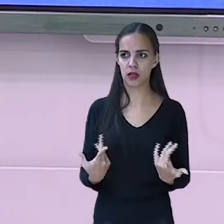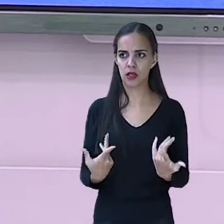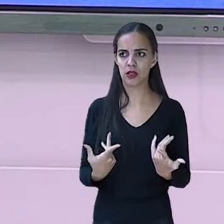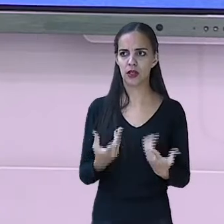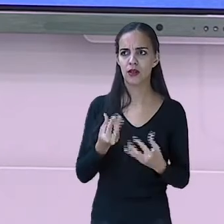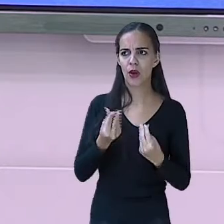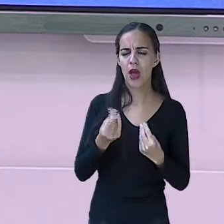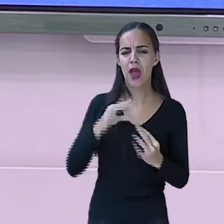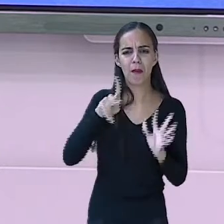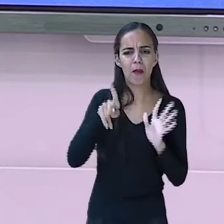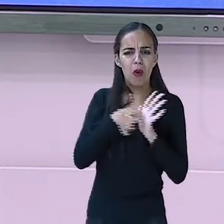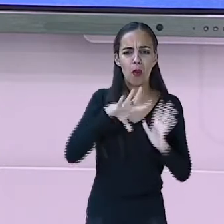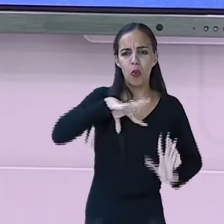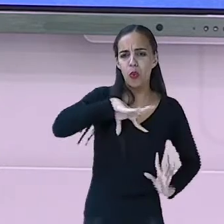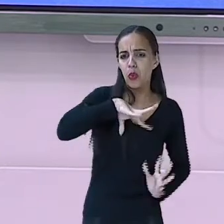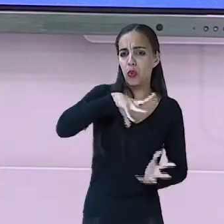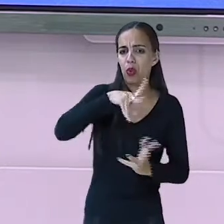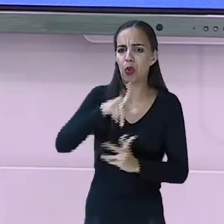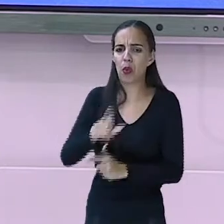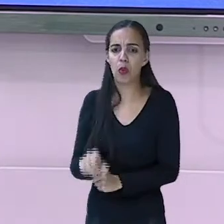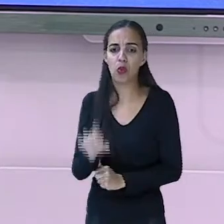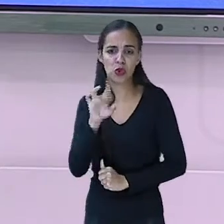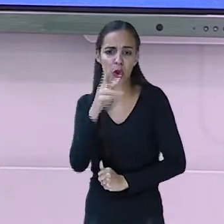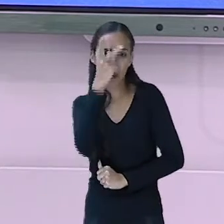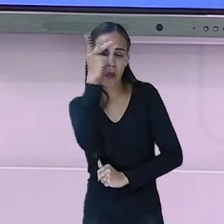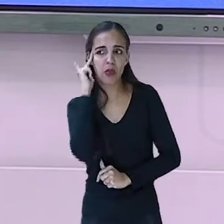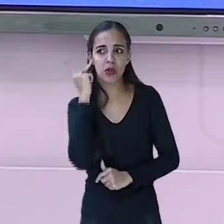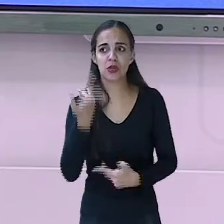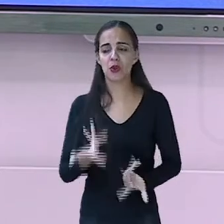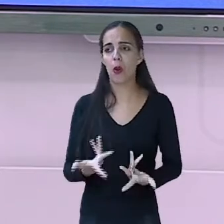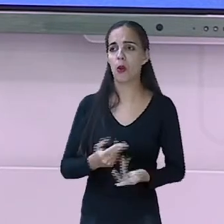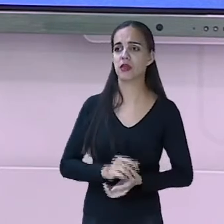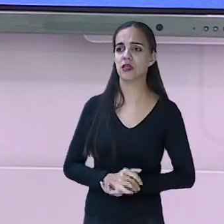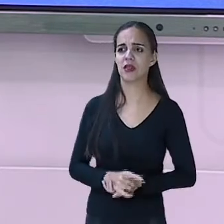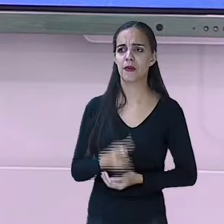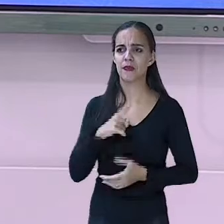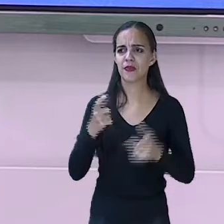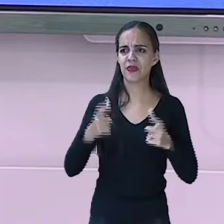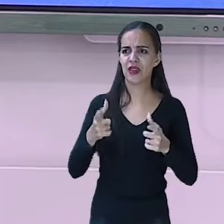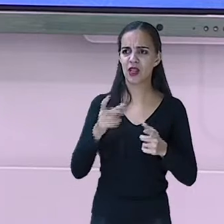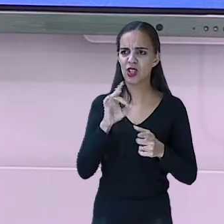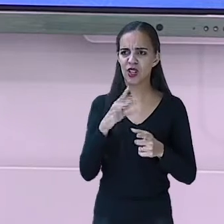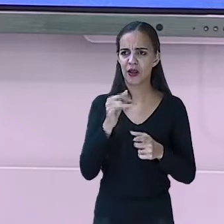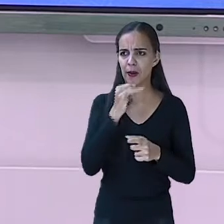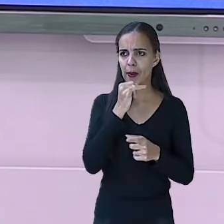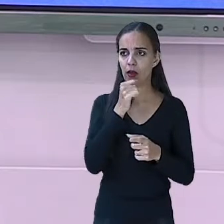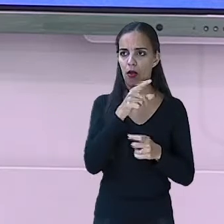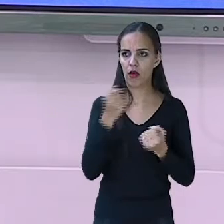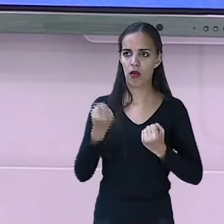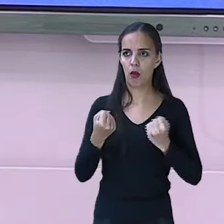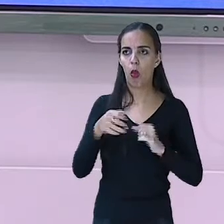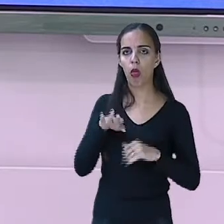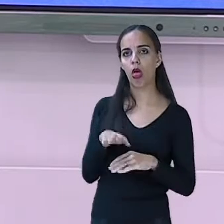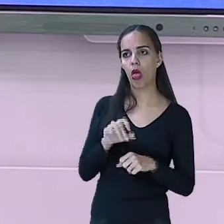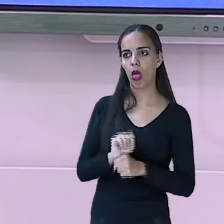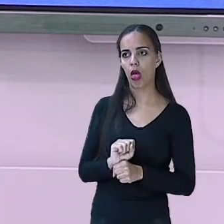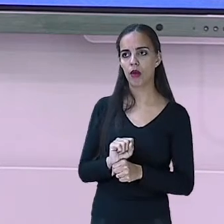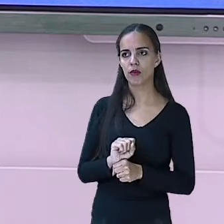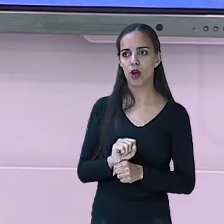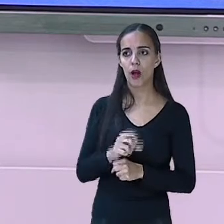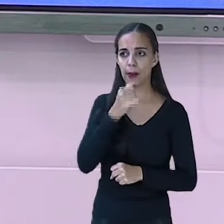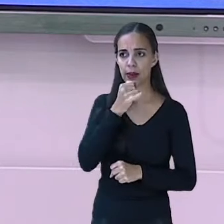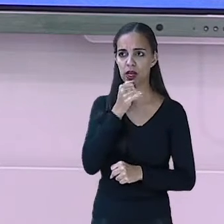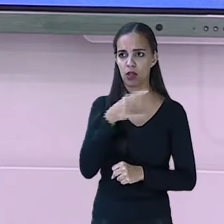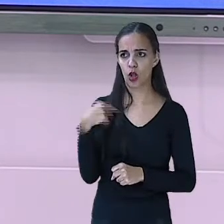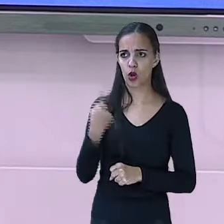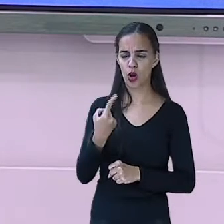de mundo, porque nós sabemos que o ar ele não fica estacionado, parado em um